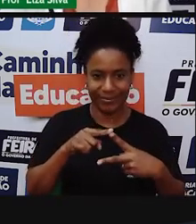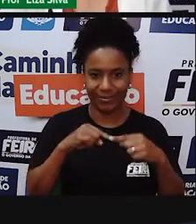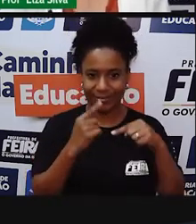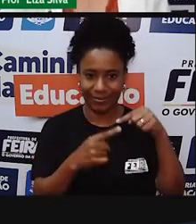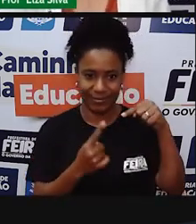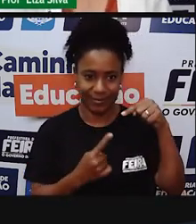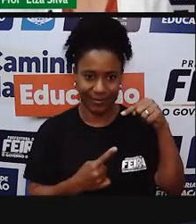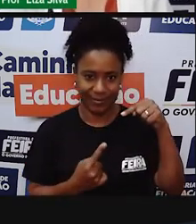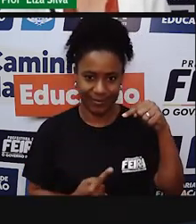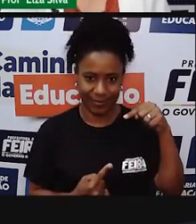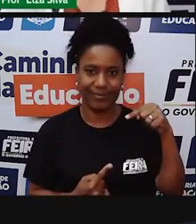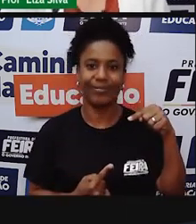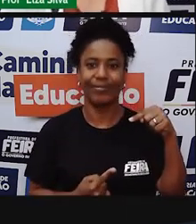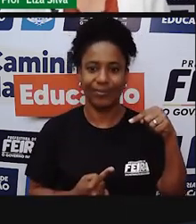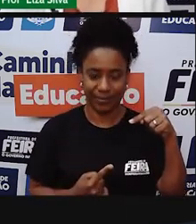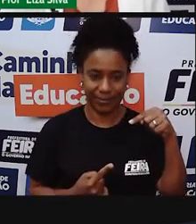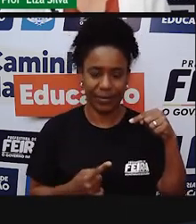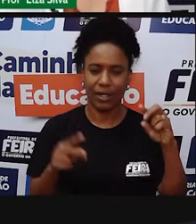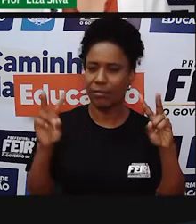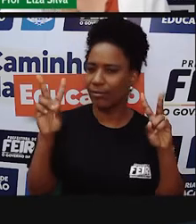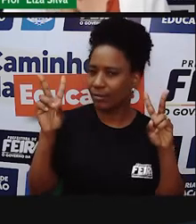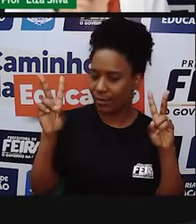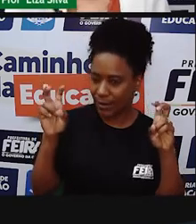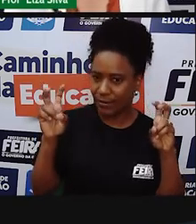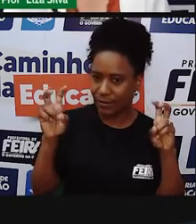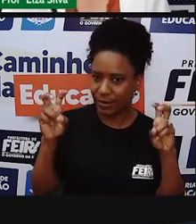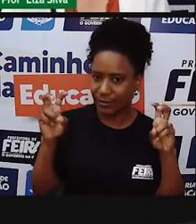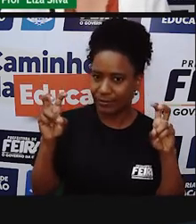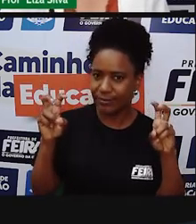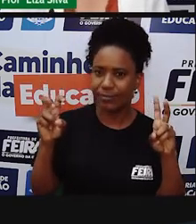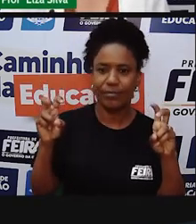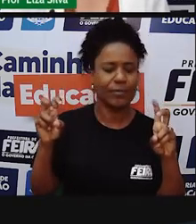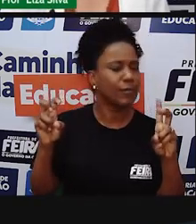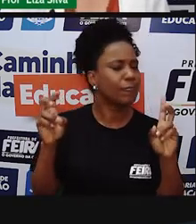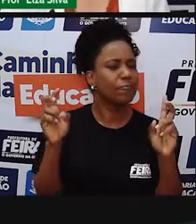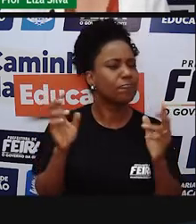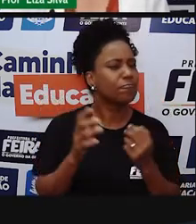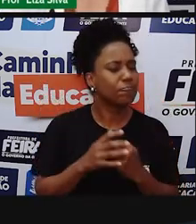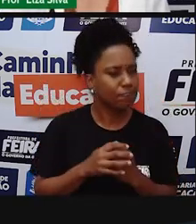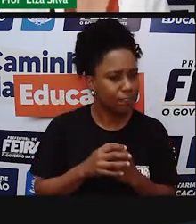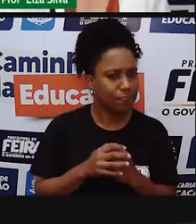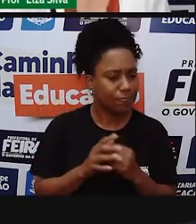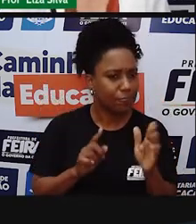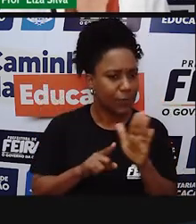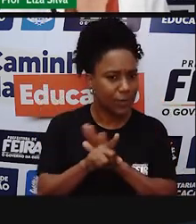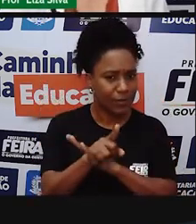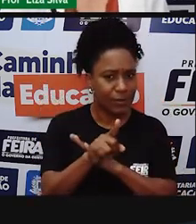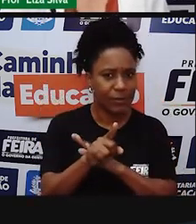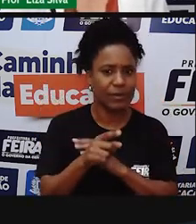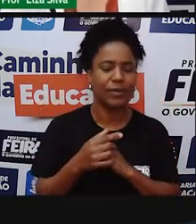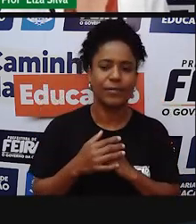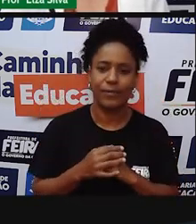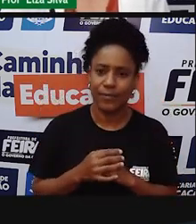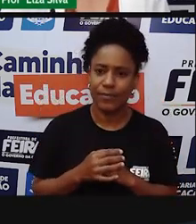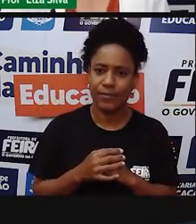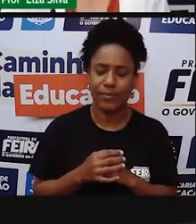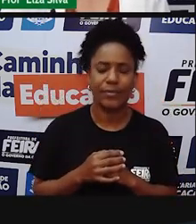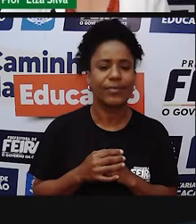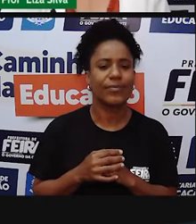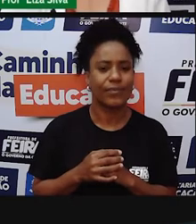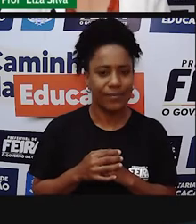que nós sabemos a respeito do tema. Então, escreva aí as seguintes perguntas. Do you know family tree?